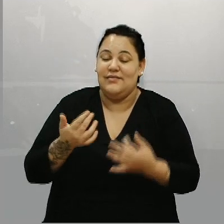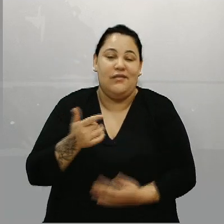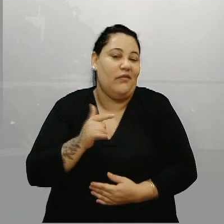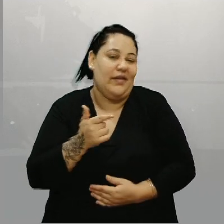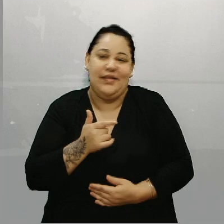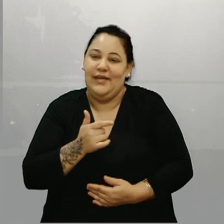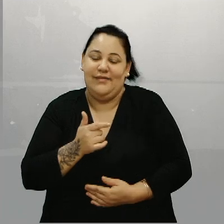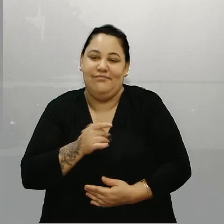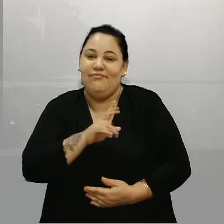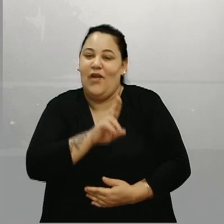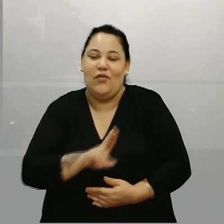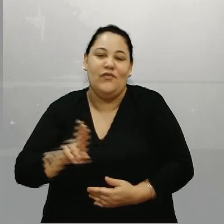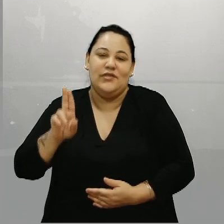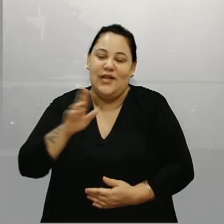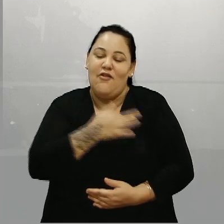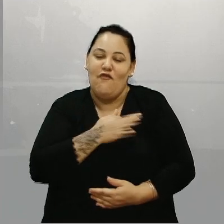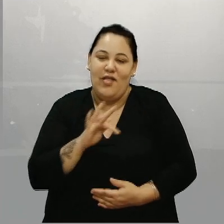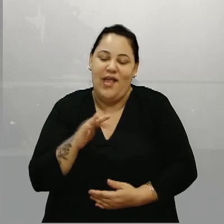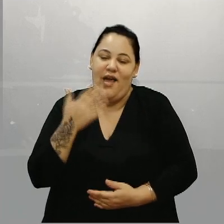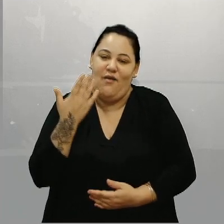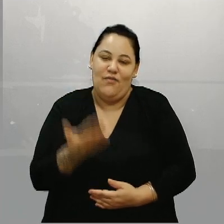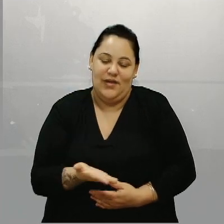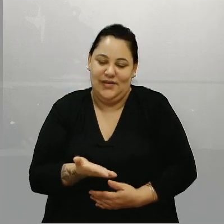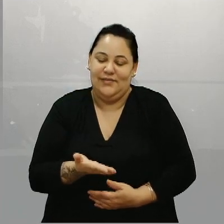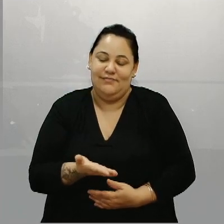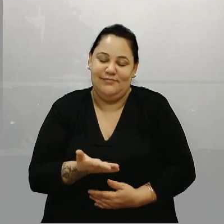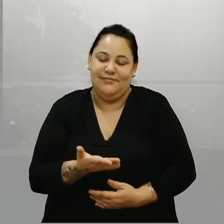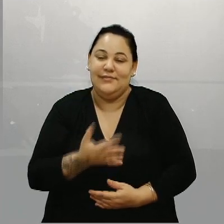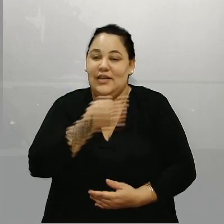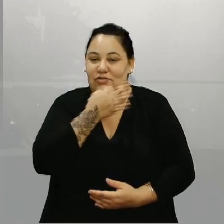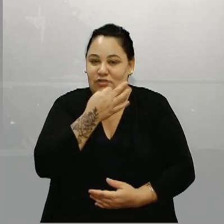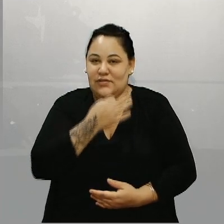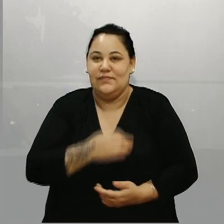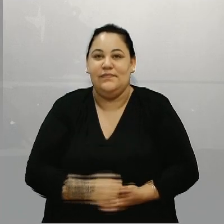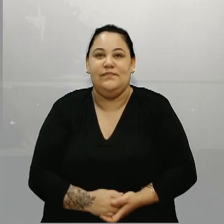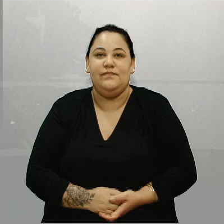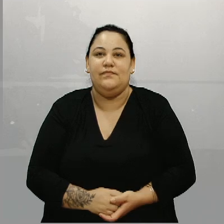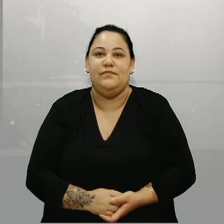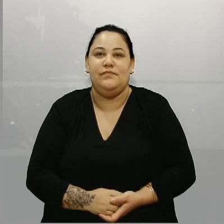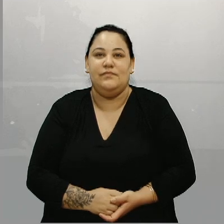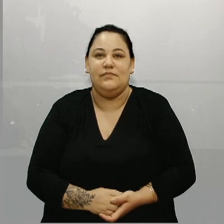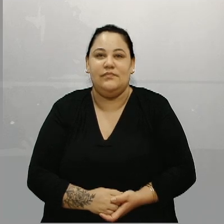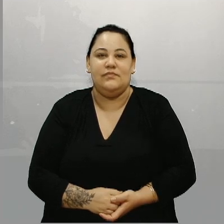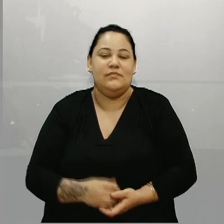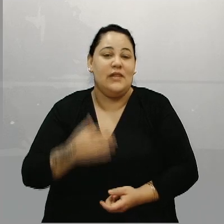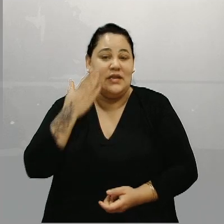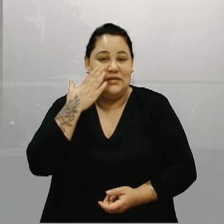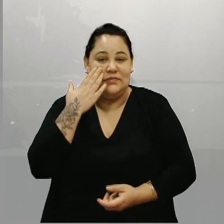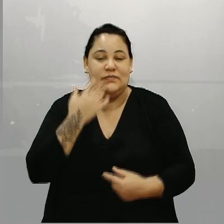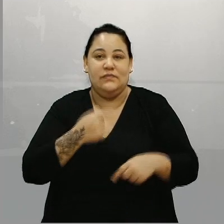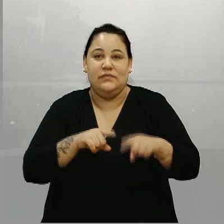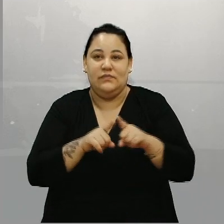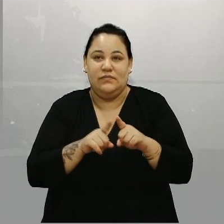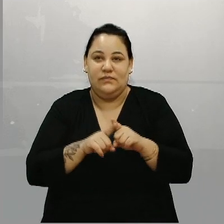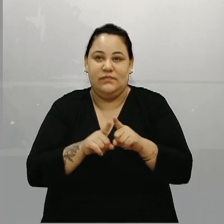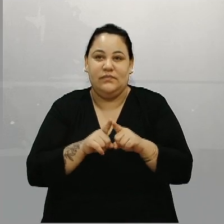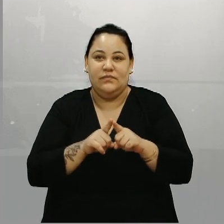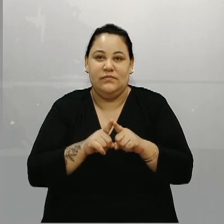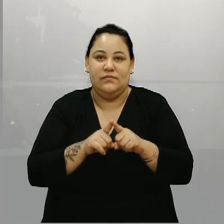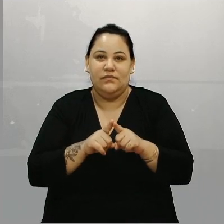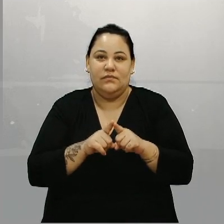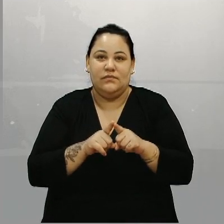uma universidade federal na nossa cidade. E sem a intermediação de